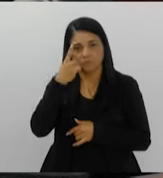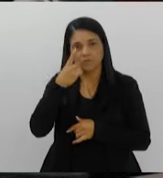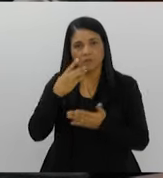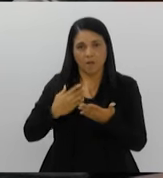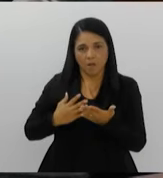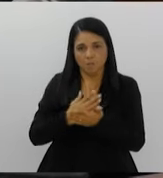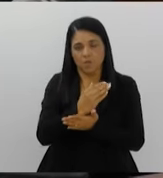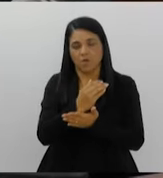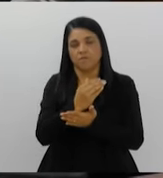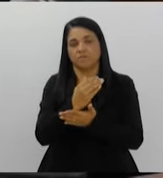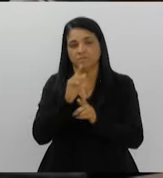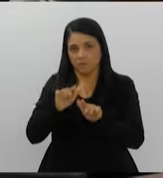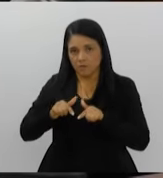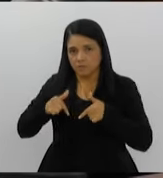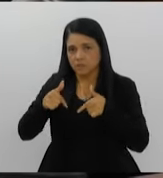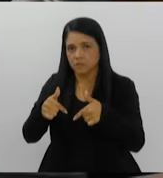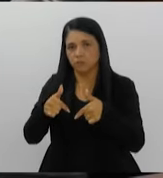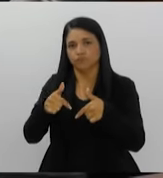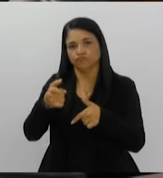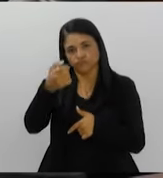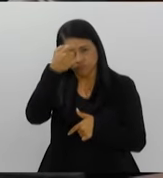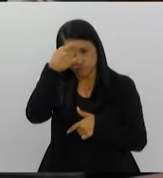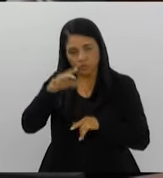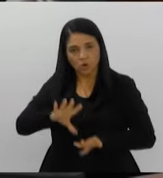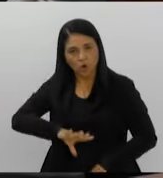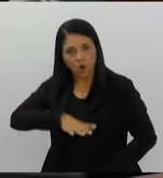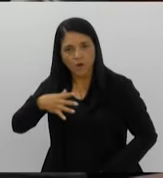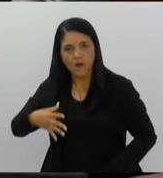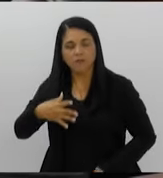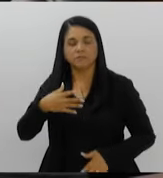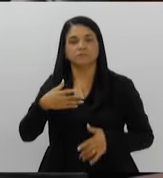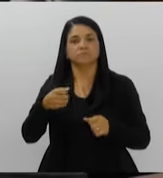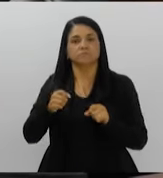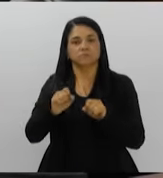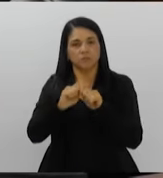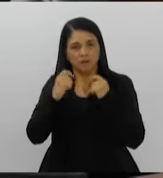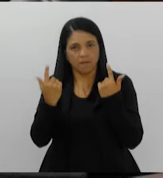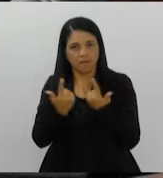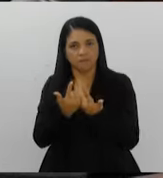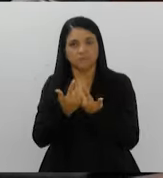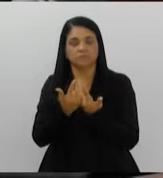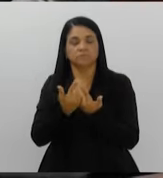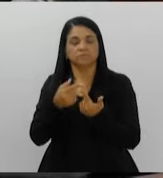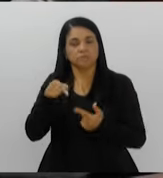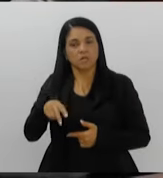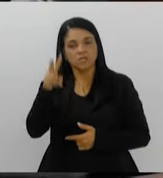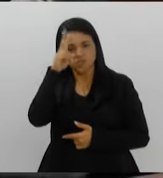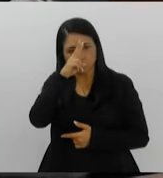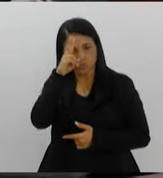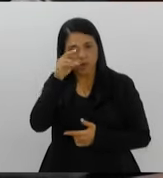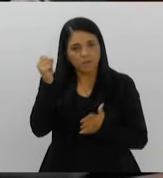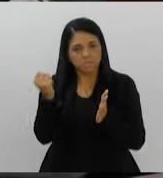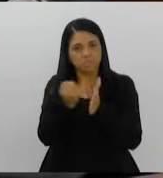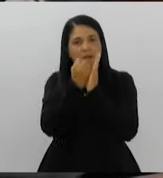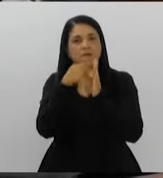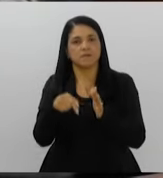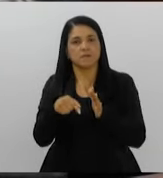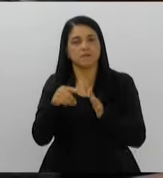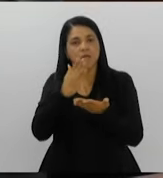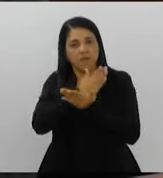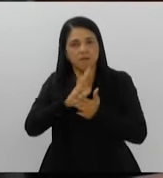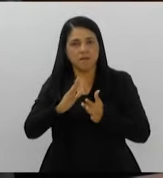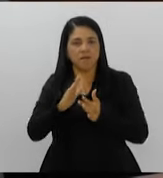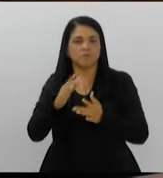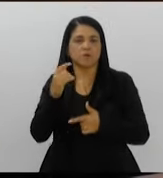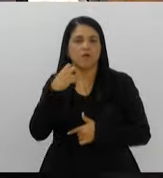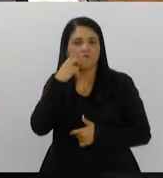aprovem numa medida de coerência e de coragem do Parlamento Fluminense, para que a gente faça história e acabe com essa pouca vergonha